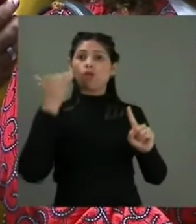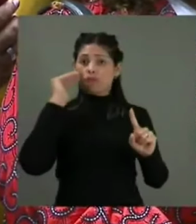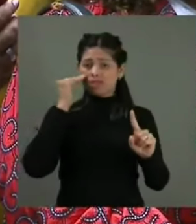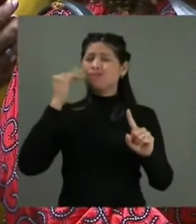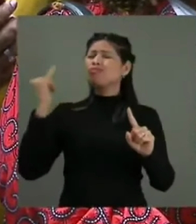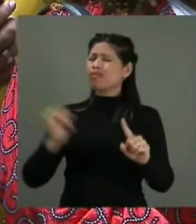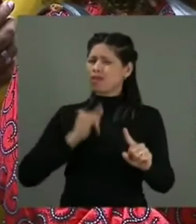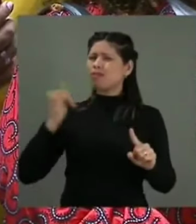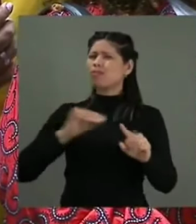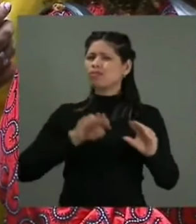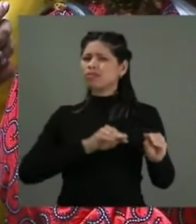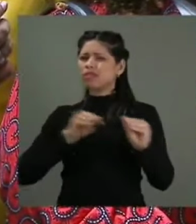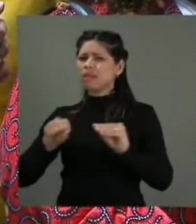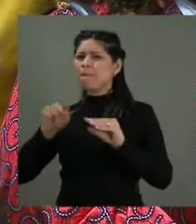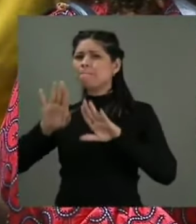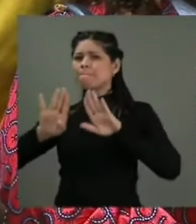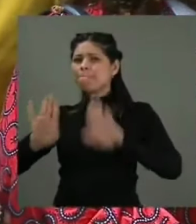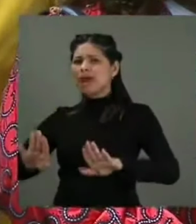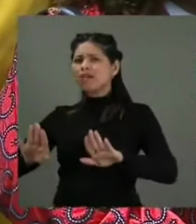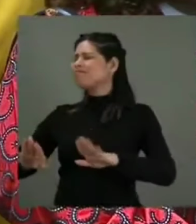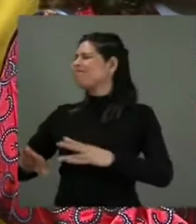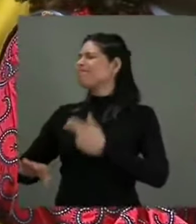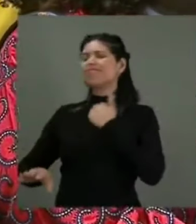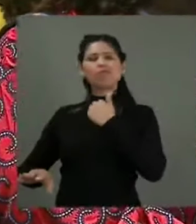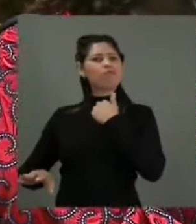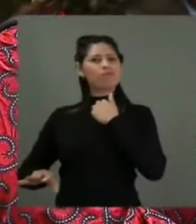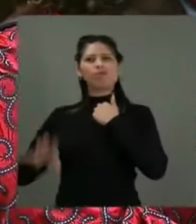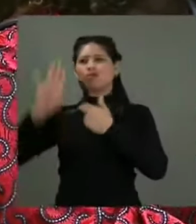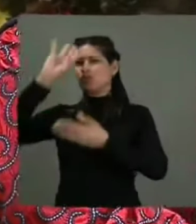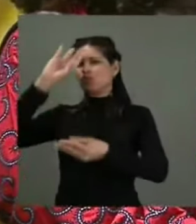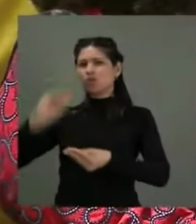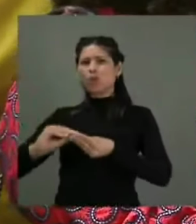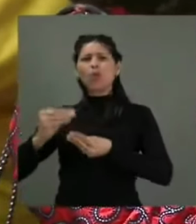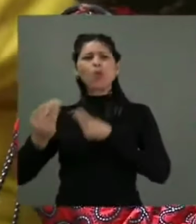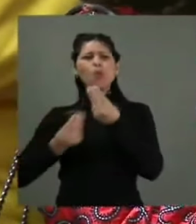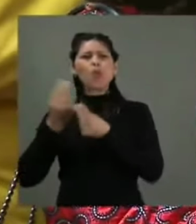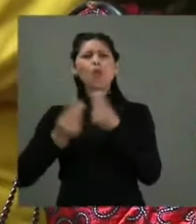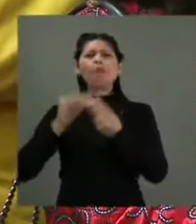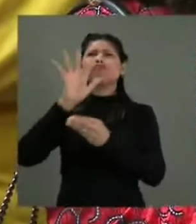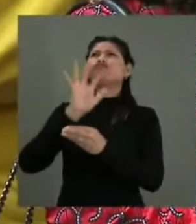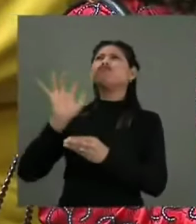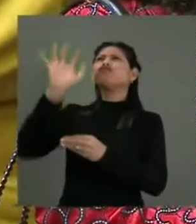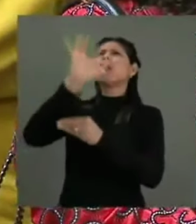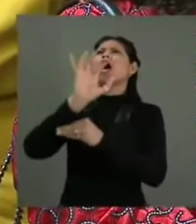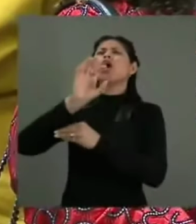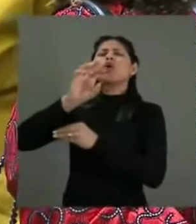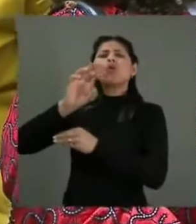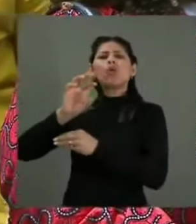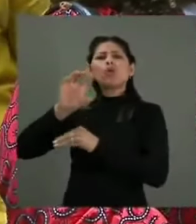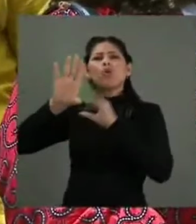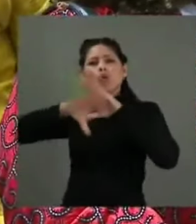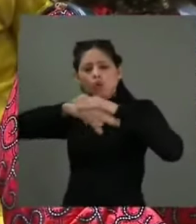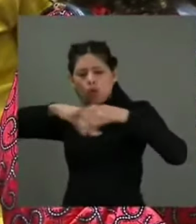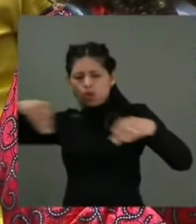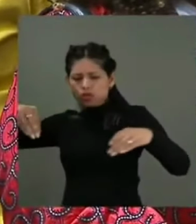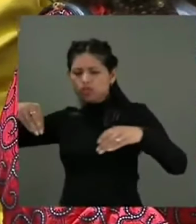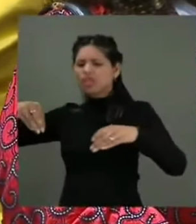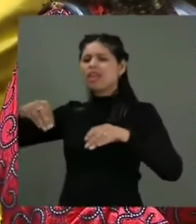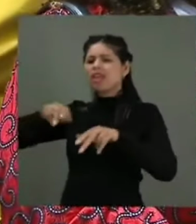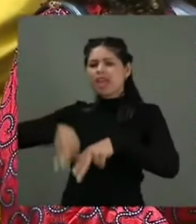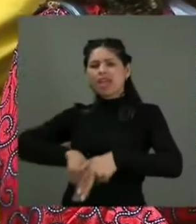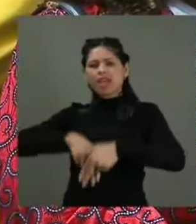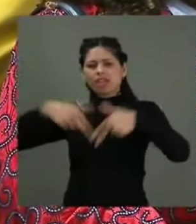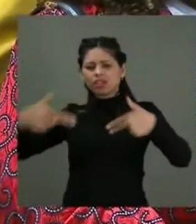eu entendo tudo isso, mas não posso compreender como se tira do mapa, se extermina do mapa uma etnia como